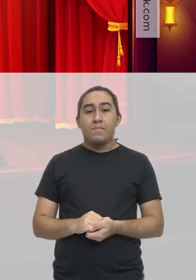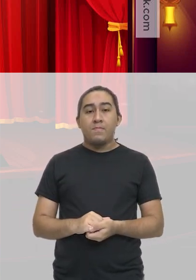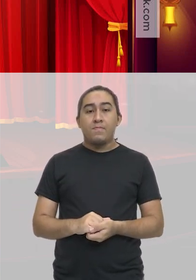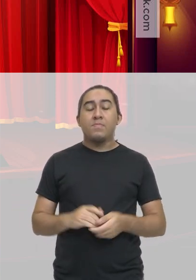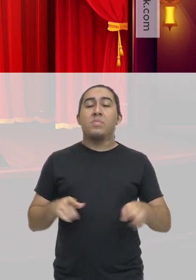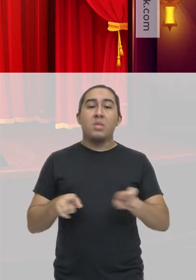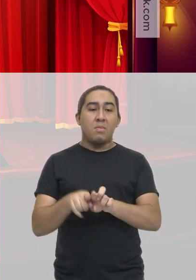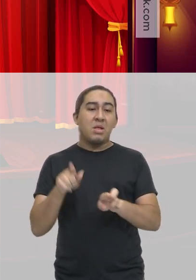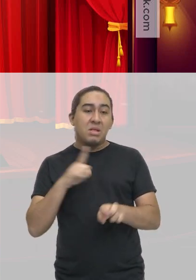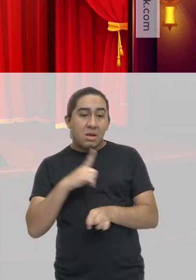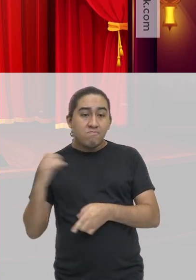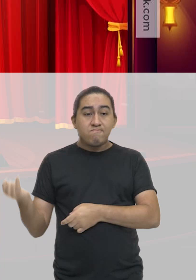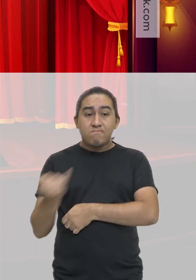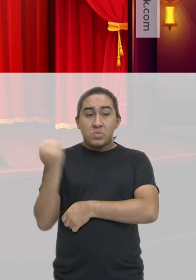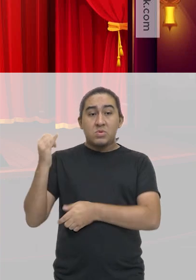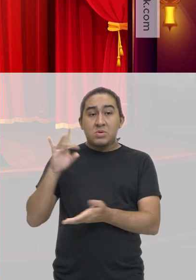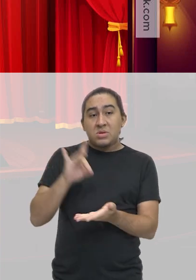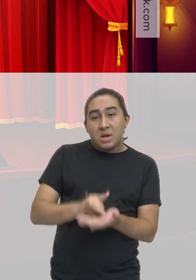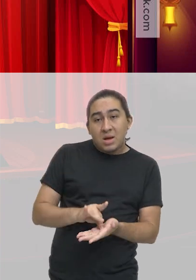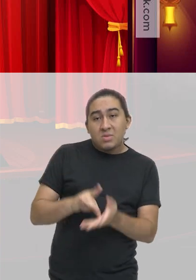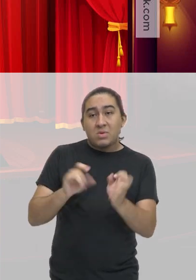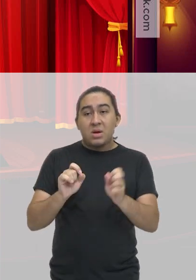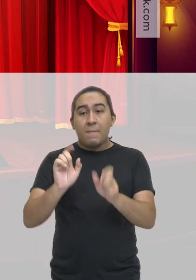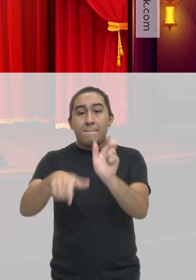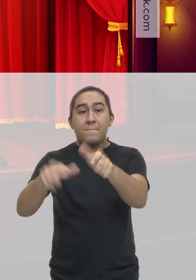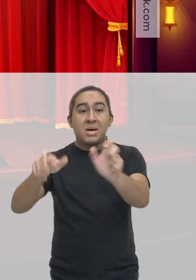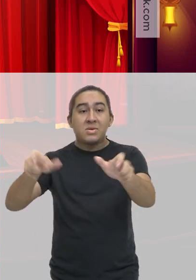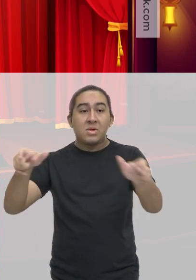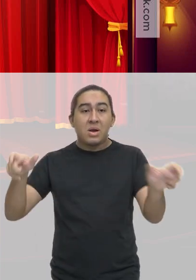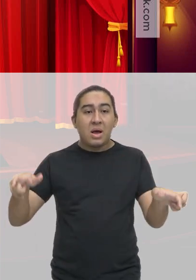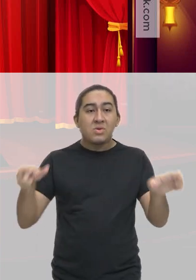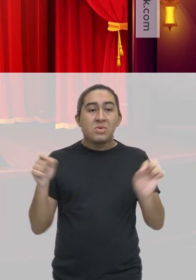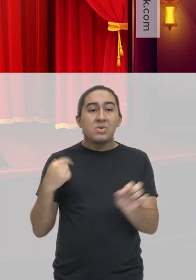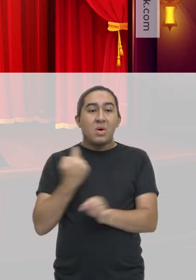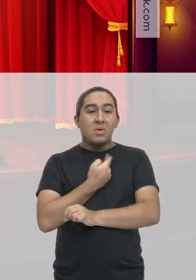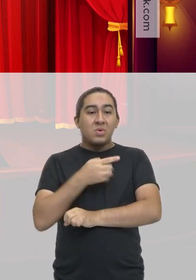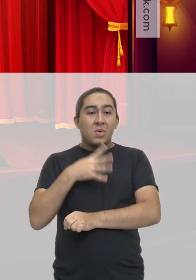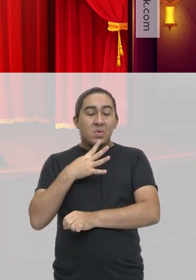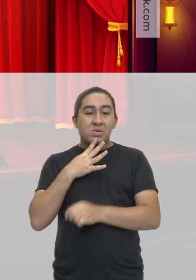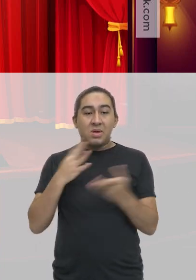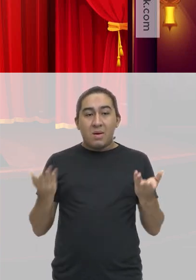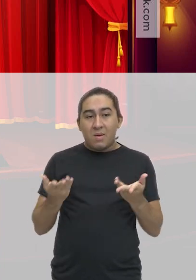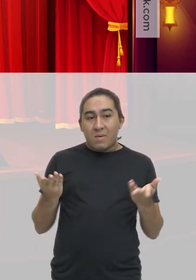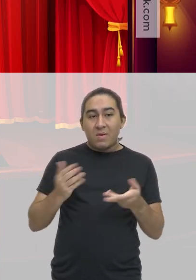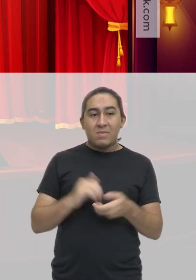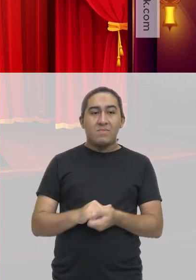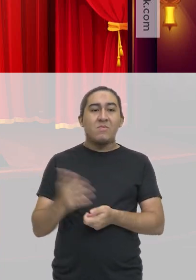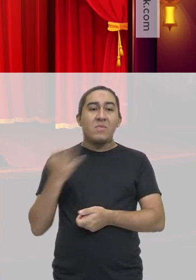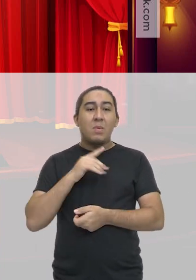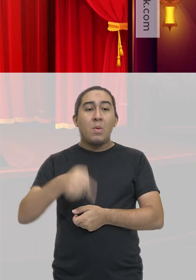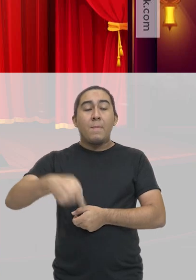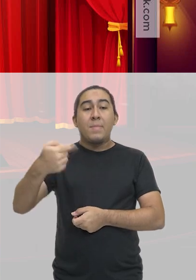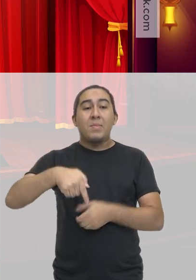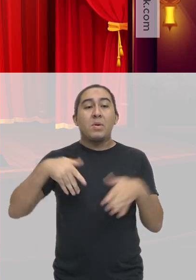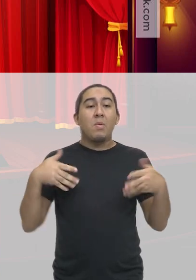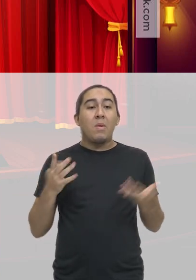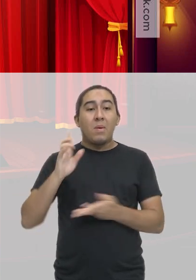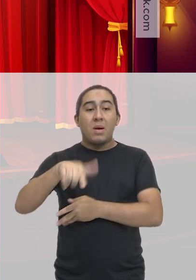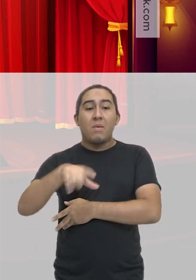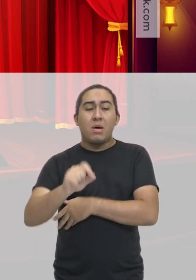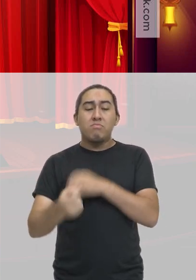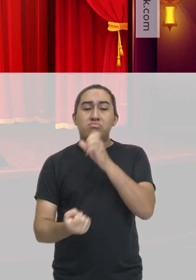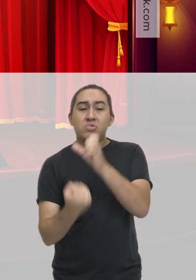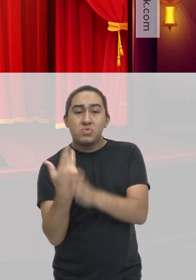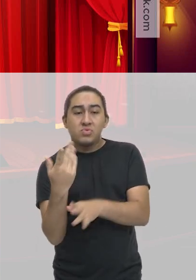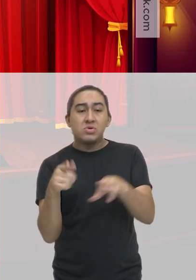há uma parte muito importante de personagens e que nós vamos conhecer agora. Vamos ver primeiro quem é que elabora,